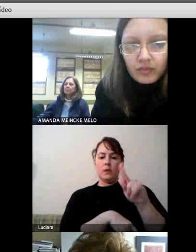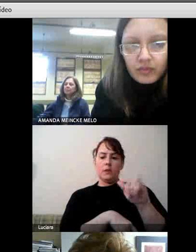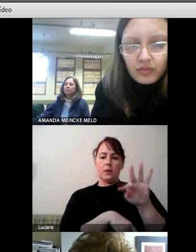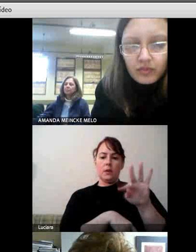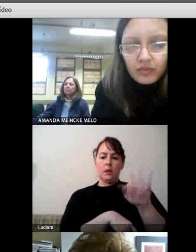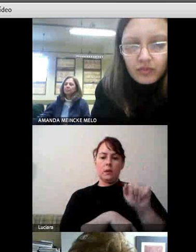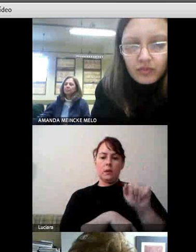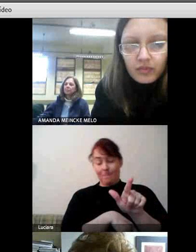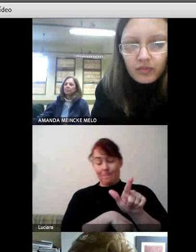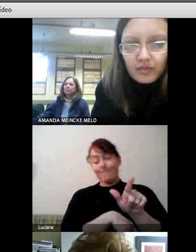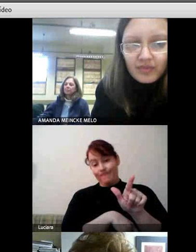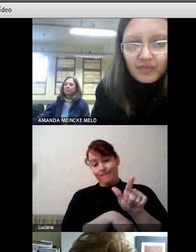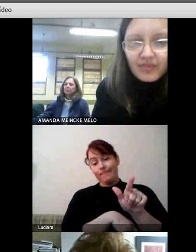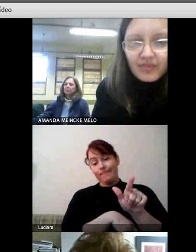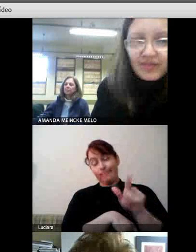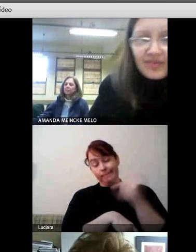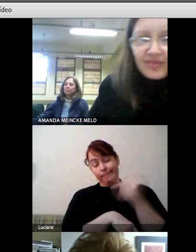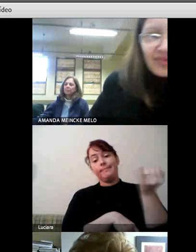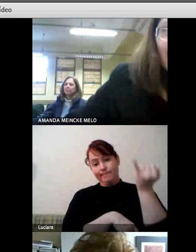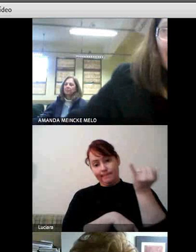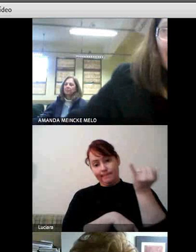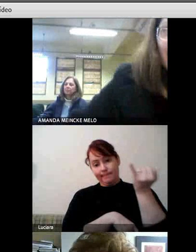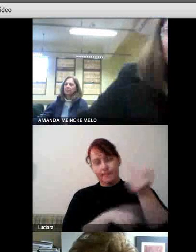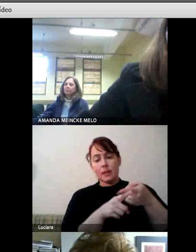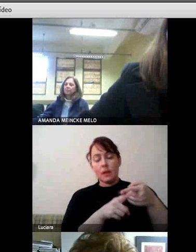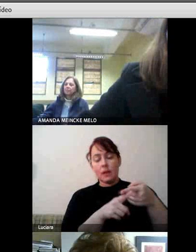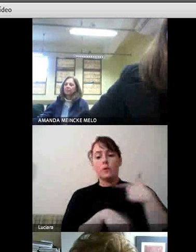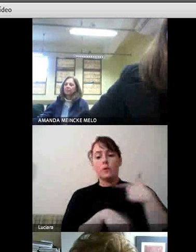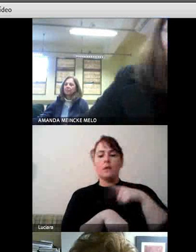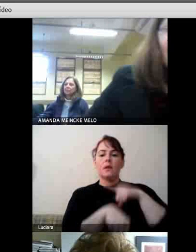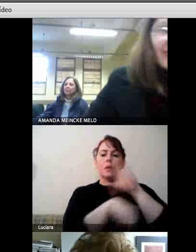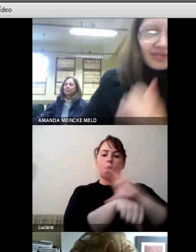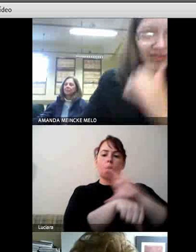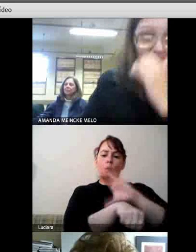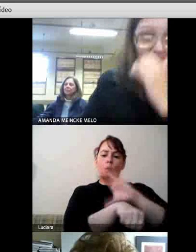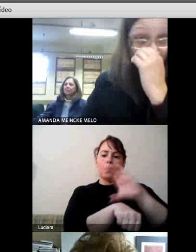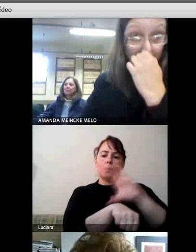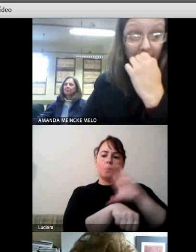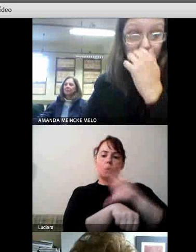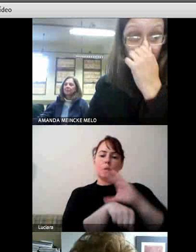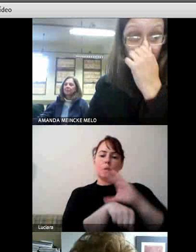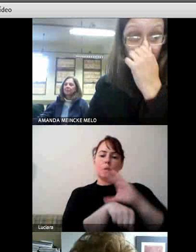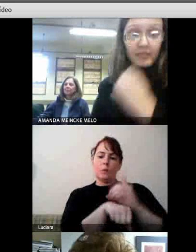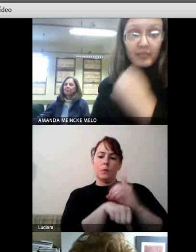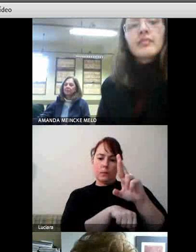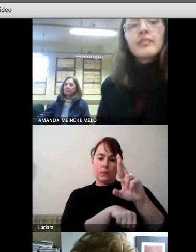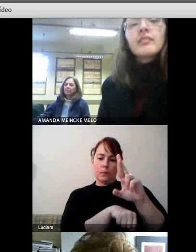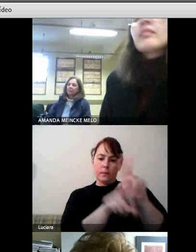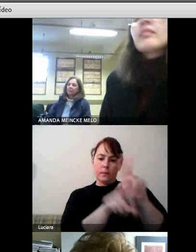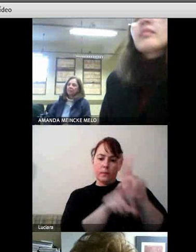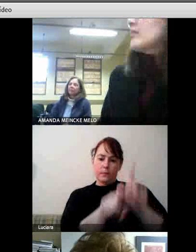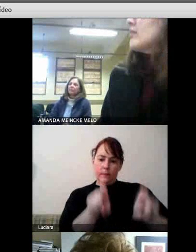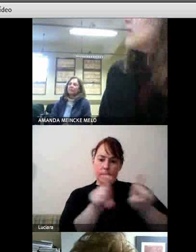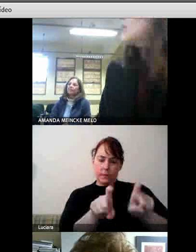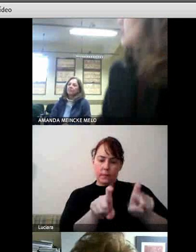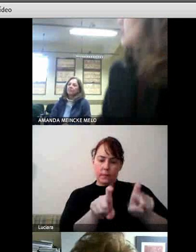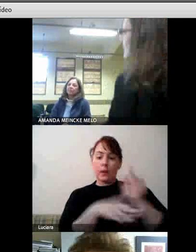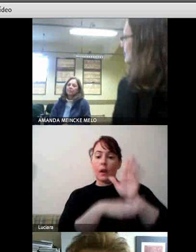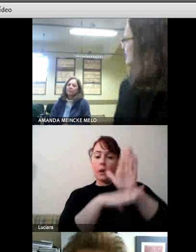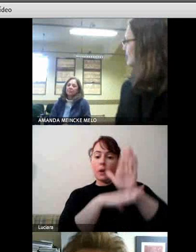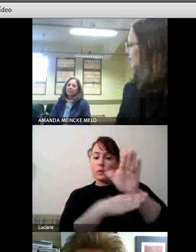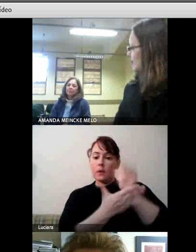de Bagé. Ele é da Unipampa? Luiz Brudner? Sim, ele disse que sim.